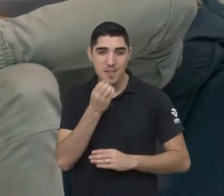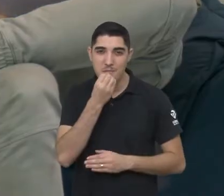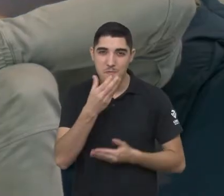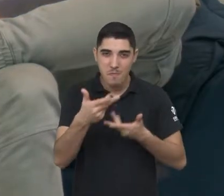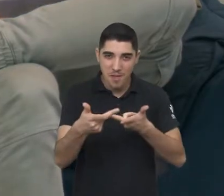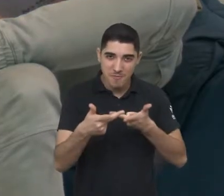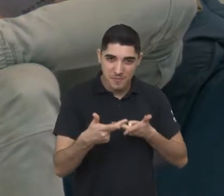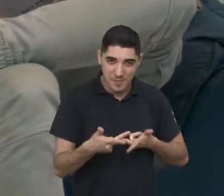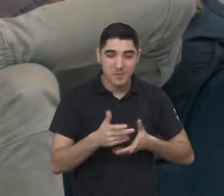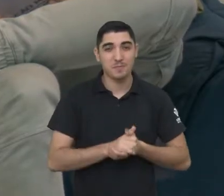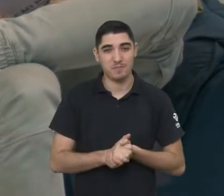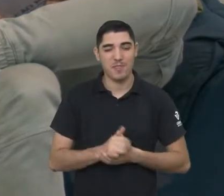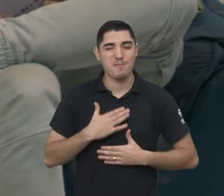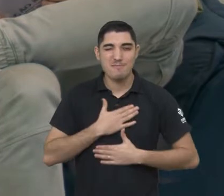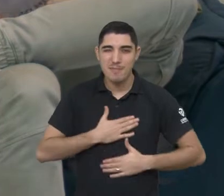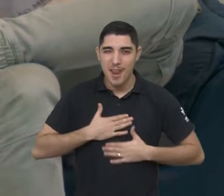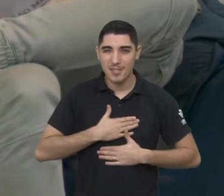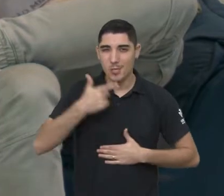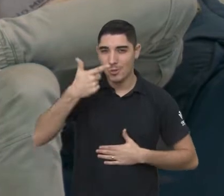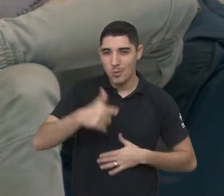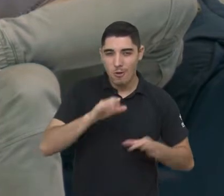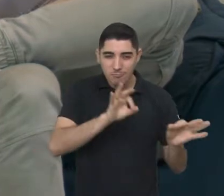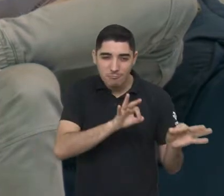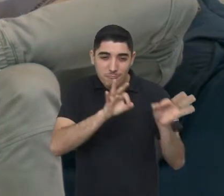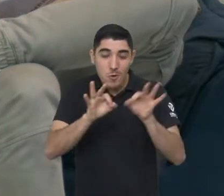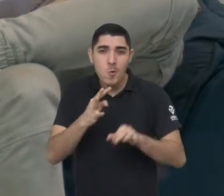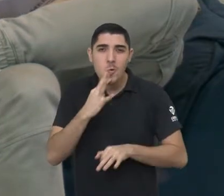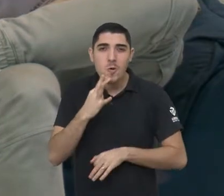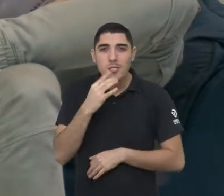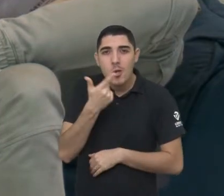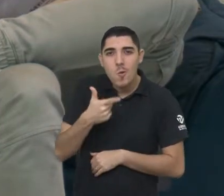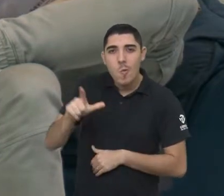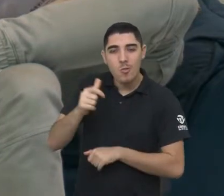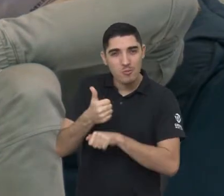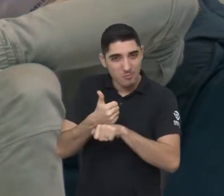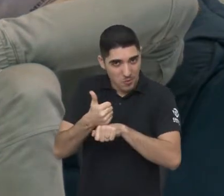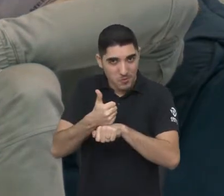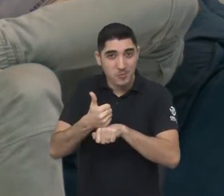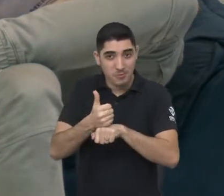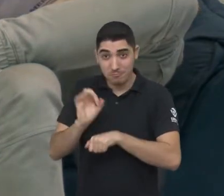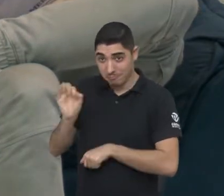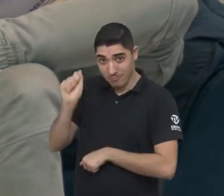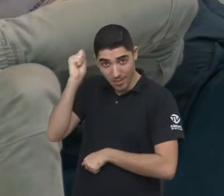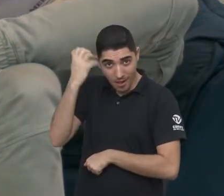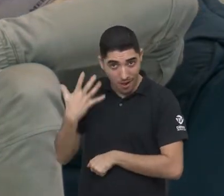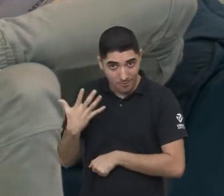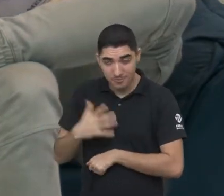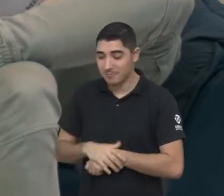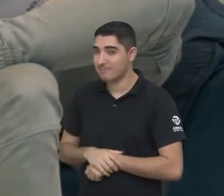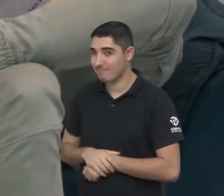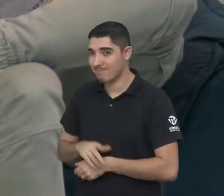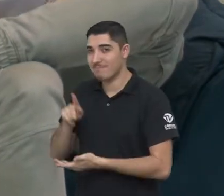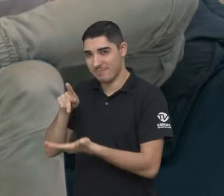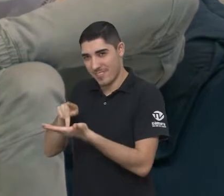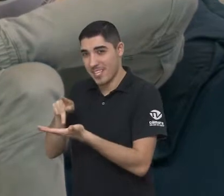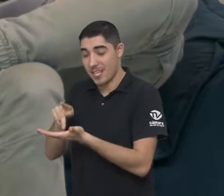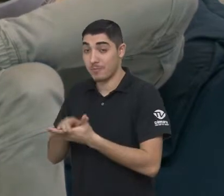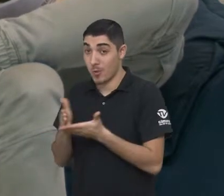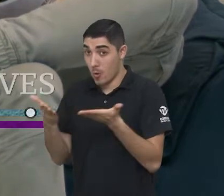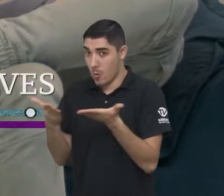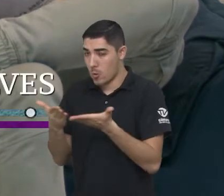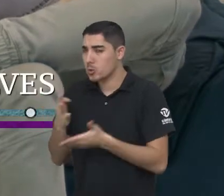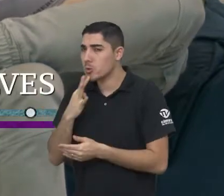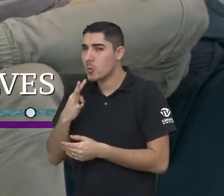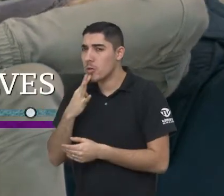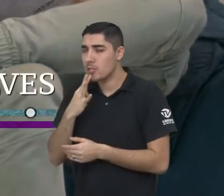Olá, seja muito bem-vindo. É um prazer embarcar com você rumo a mais uma profissão. Não é mesmo, Alif? Com certeza, Adriane. E olha,